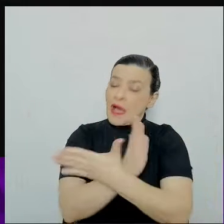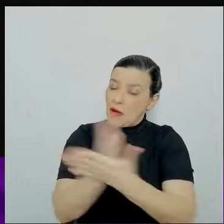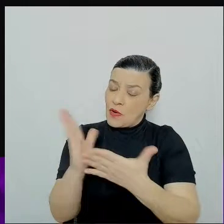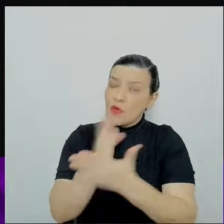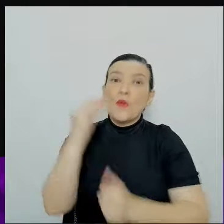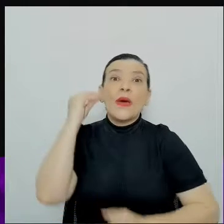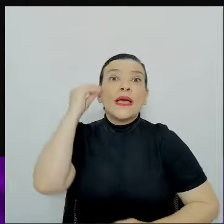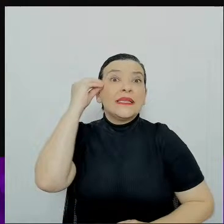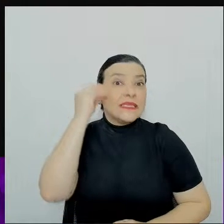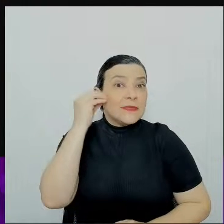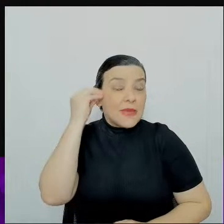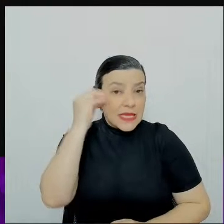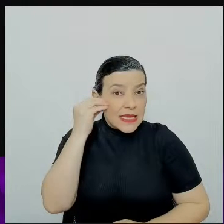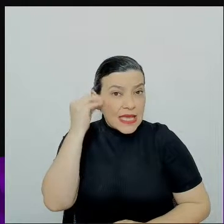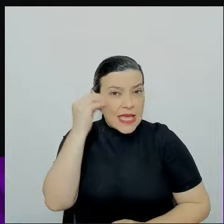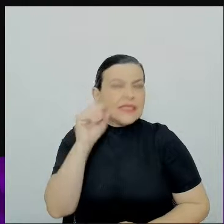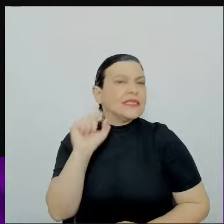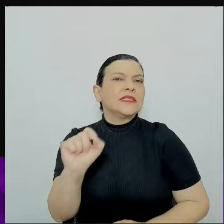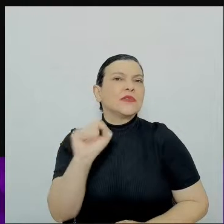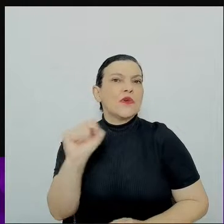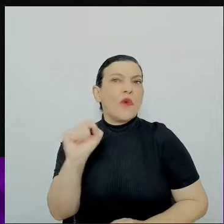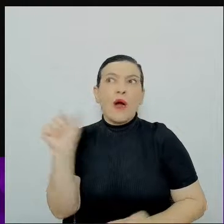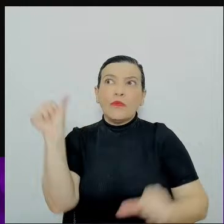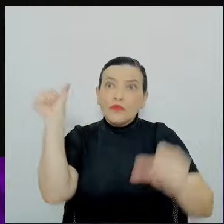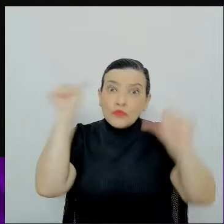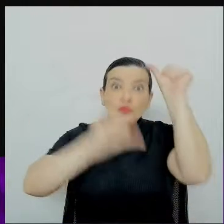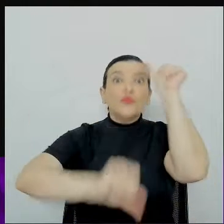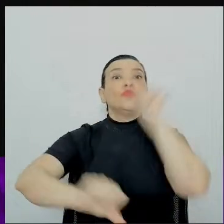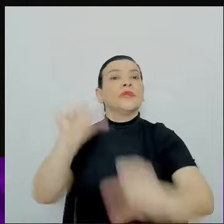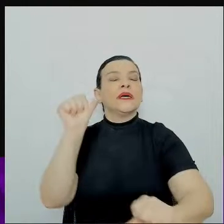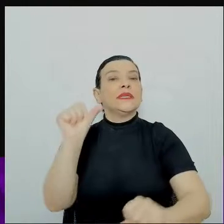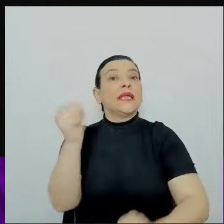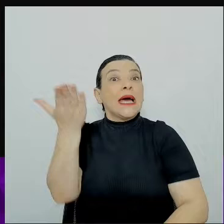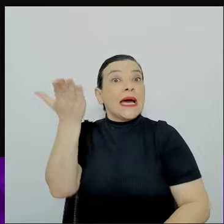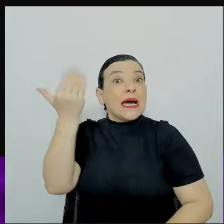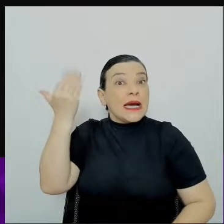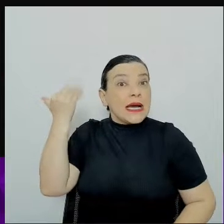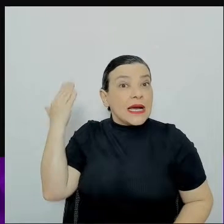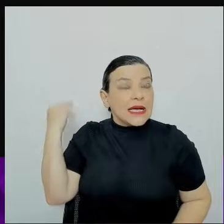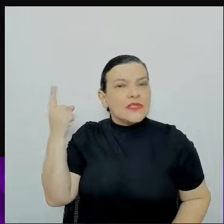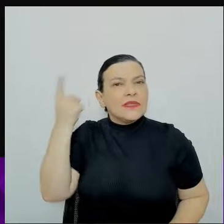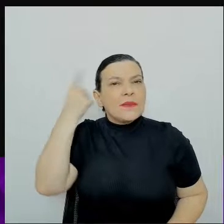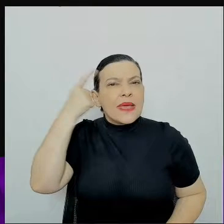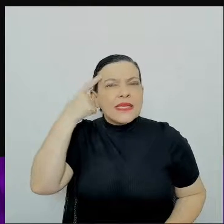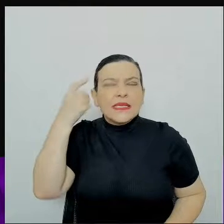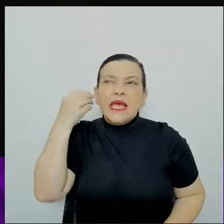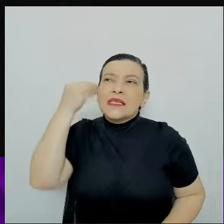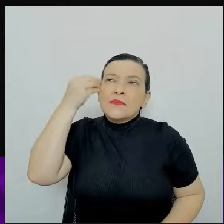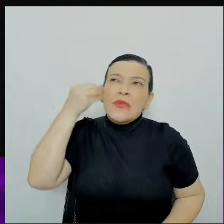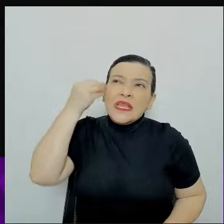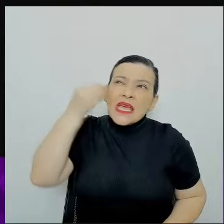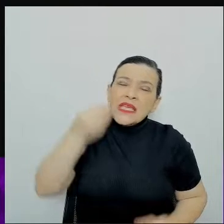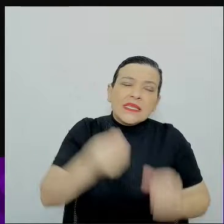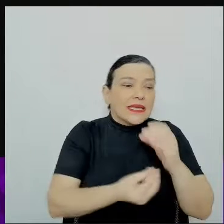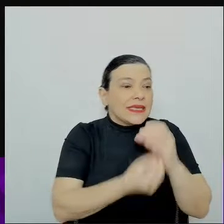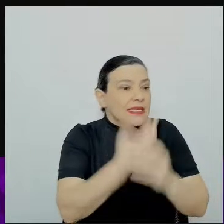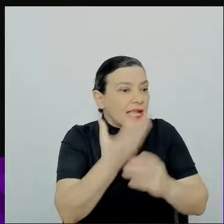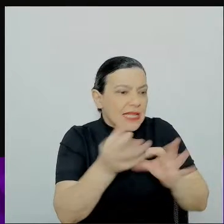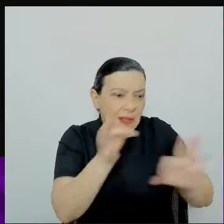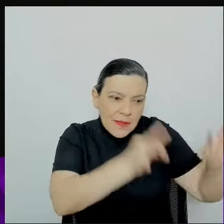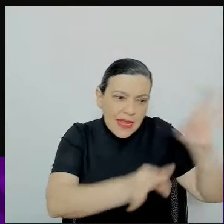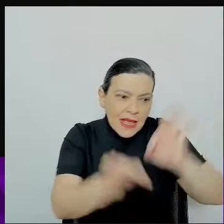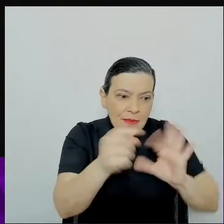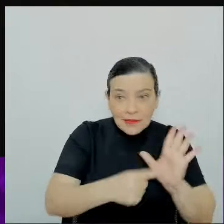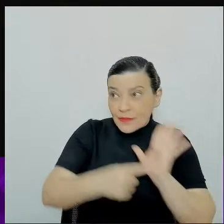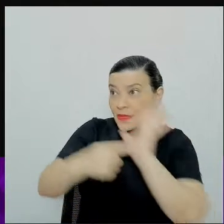de chave, né? Antes, pensar em criar boas experiências era uma exceção, não regra como em muitas